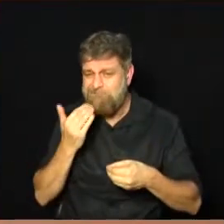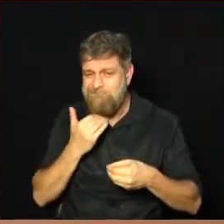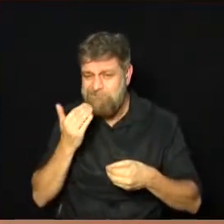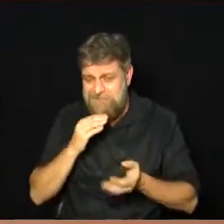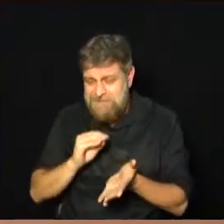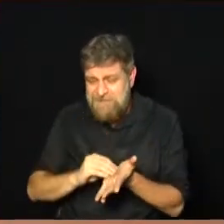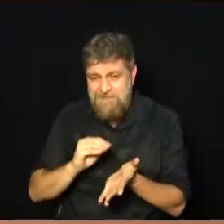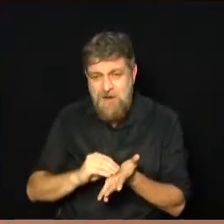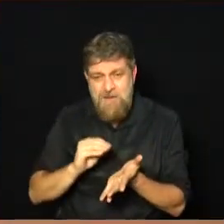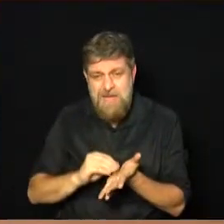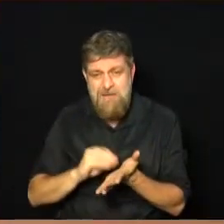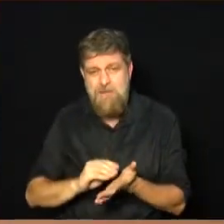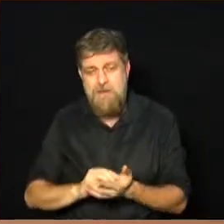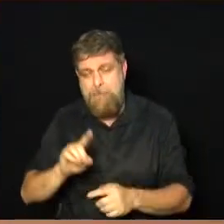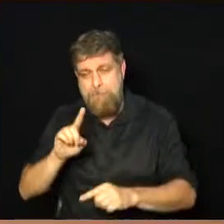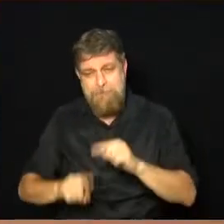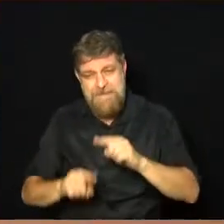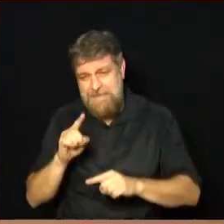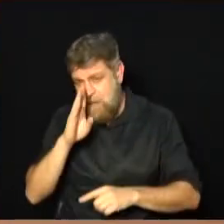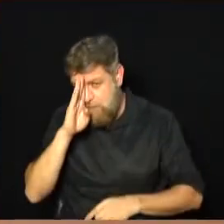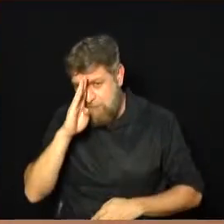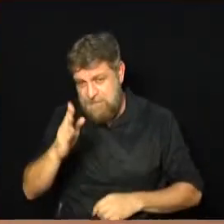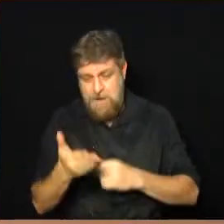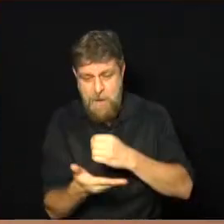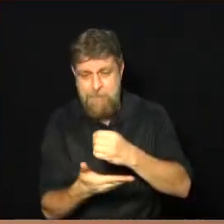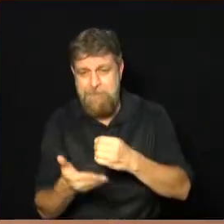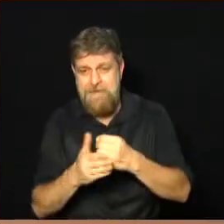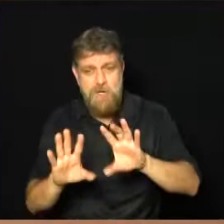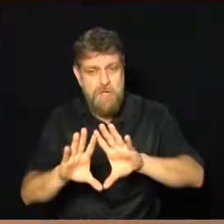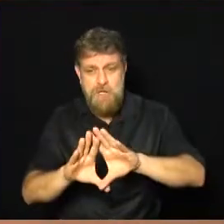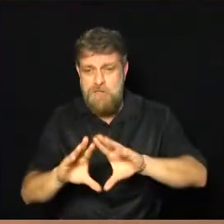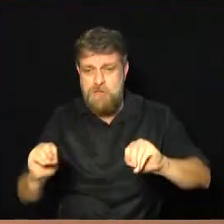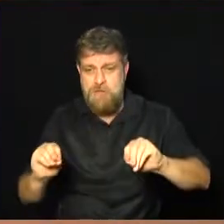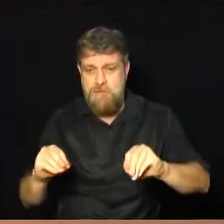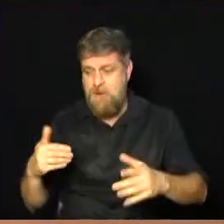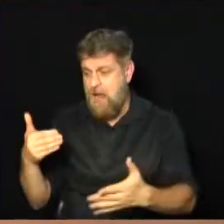os materiais, principalmente materiais básicos, sumiram do mercado, até hoje